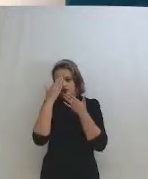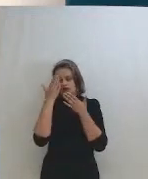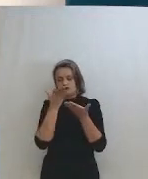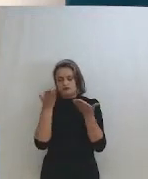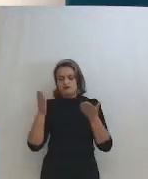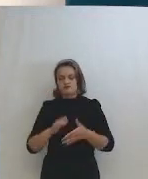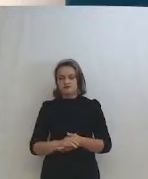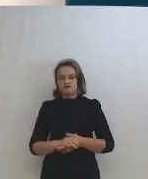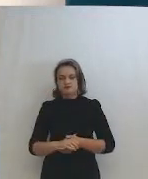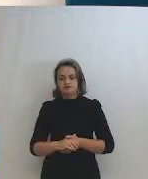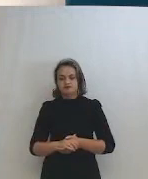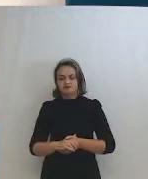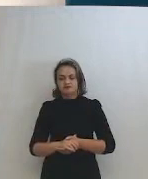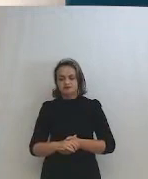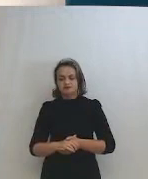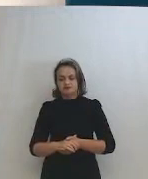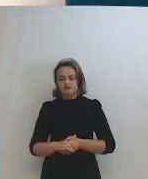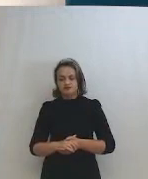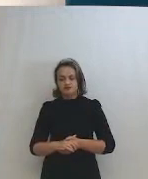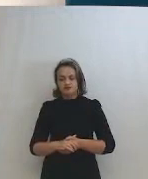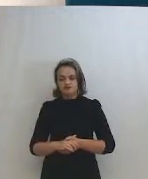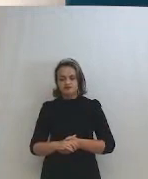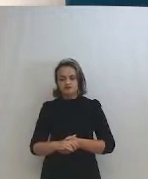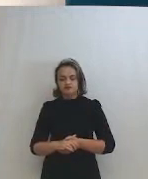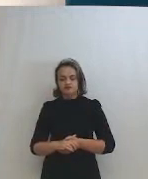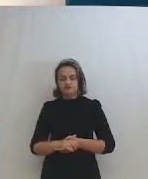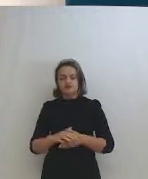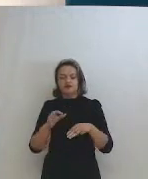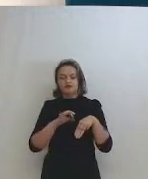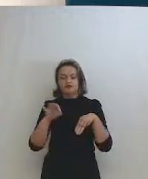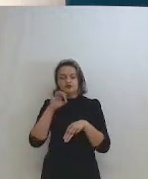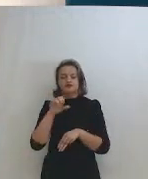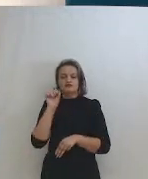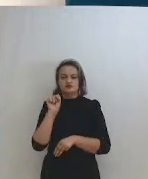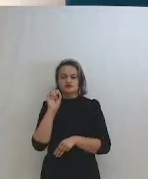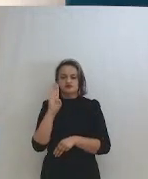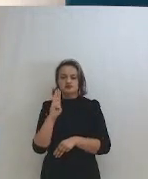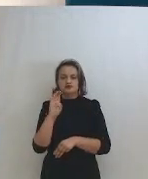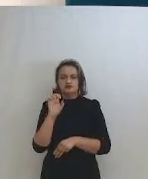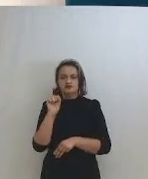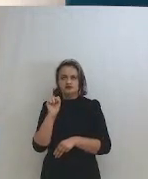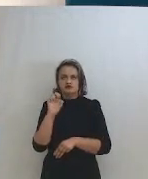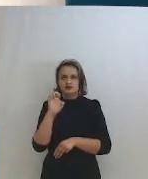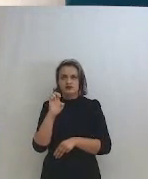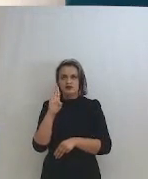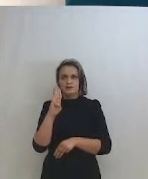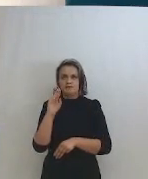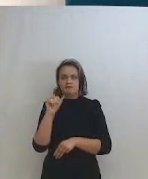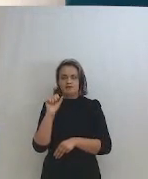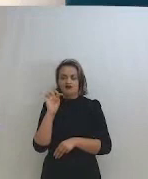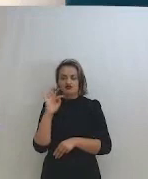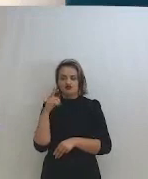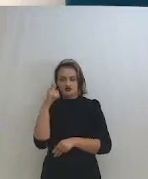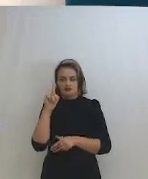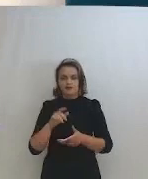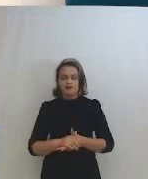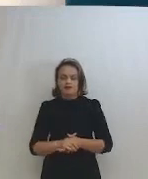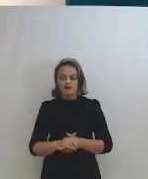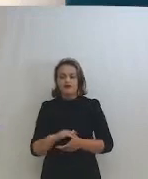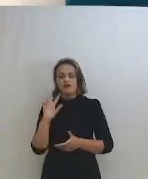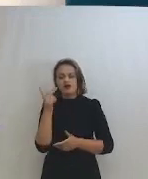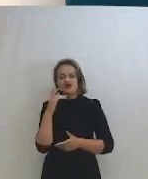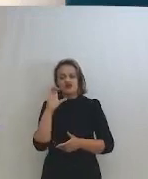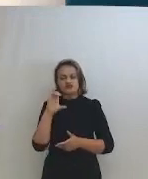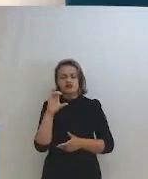Obrigado, ministro Sebastião Reis. Senhor presidente, o HC 495341, eu